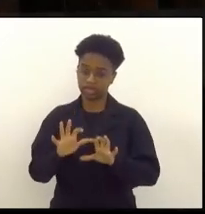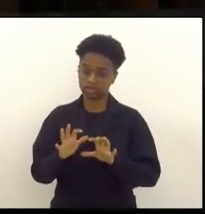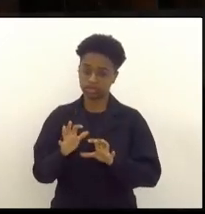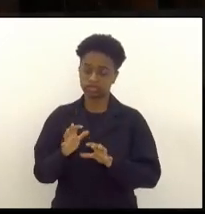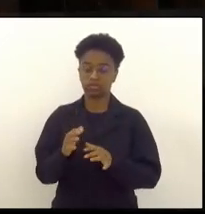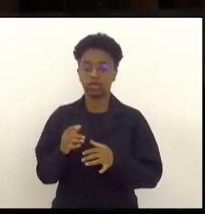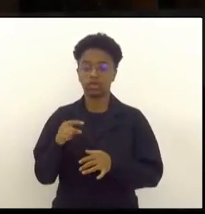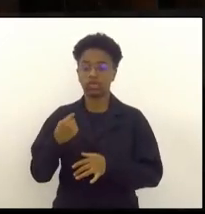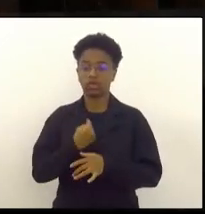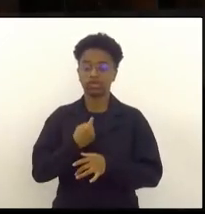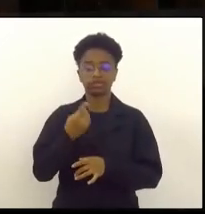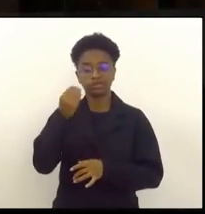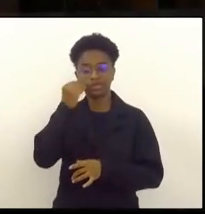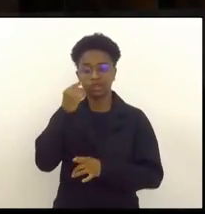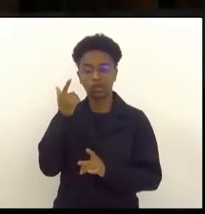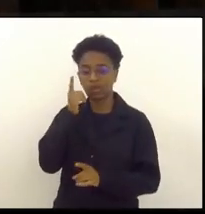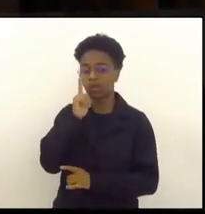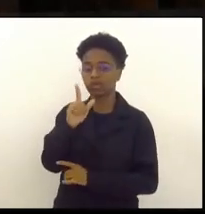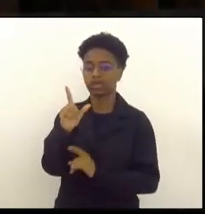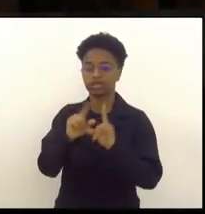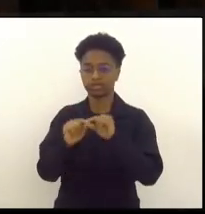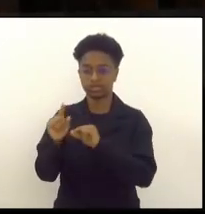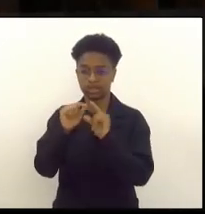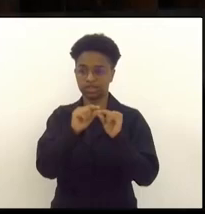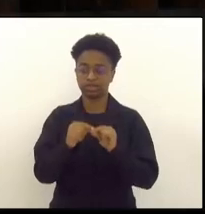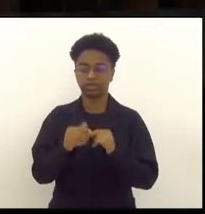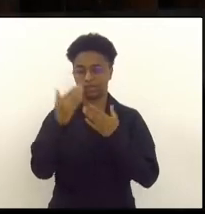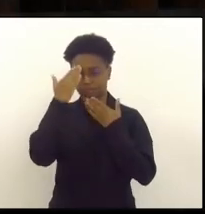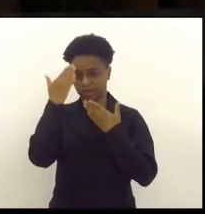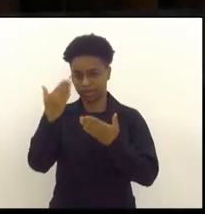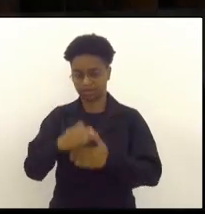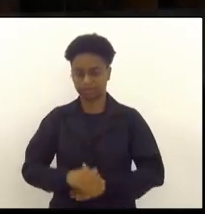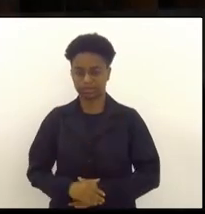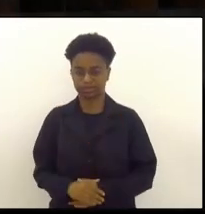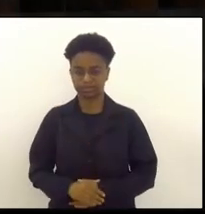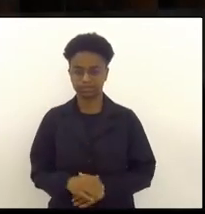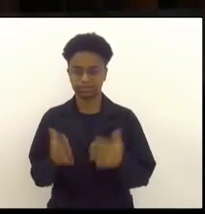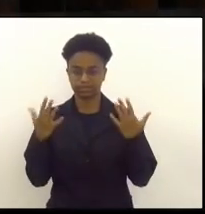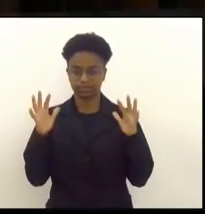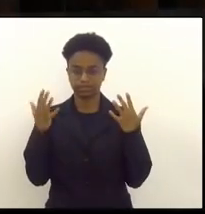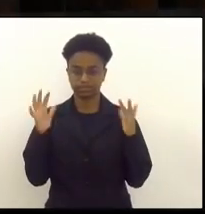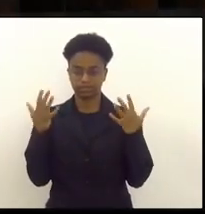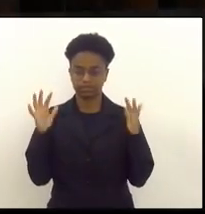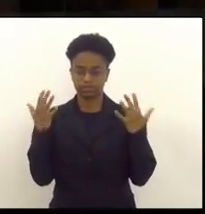vamos às estrelas e venham comigo. Muito obrigada.